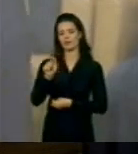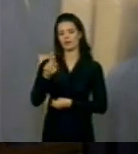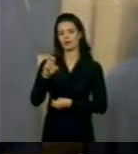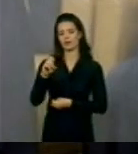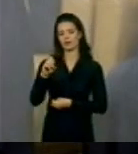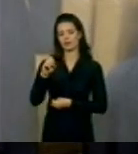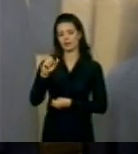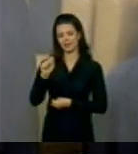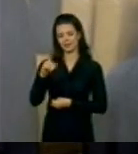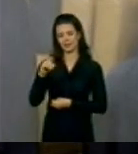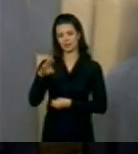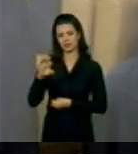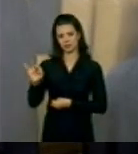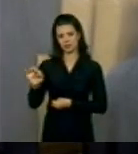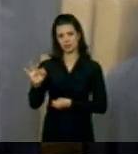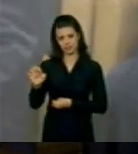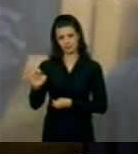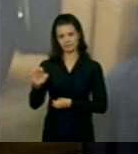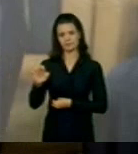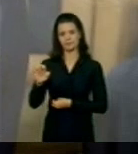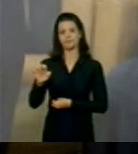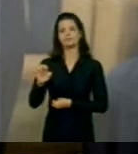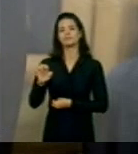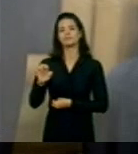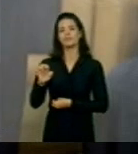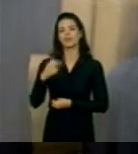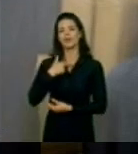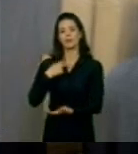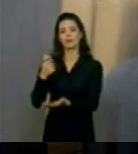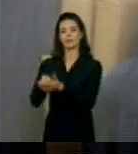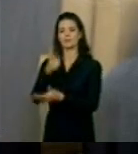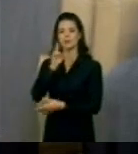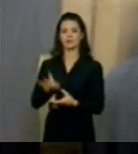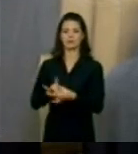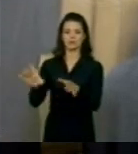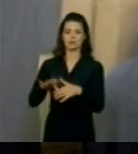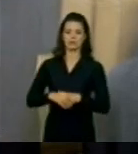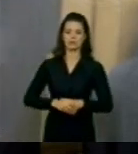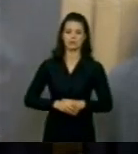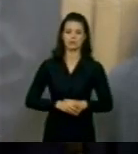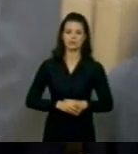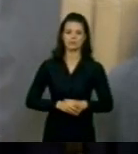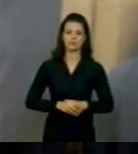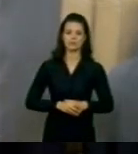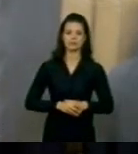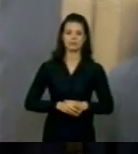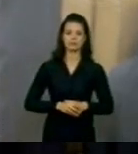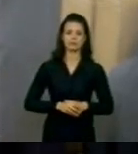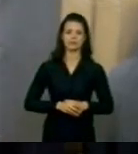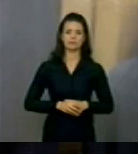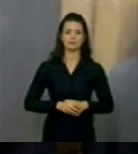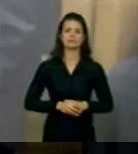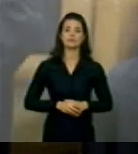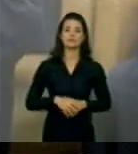crime inafiançável. E traz como consequência para sua manutenção que resolva sobre ela a